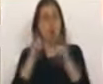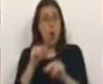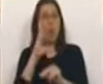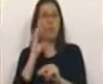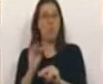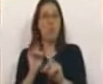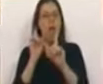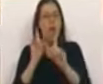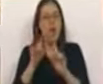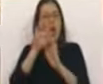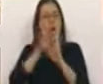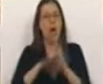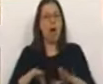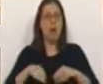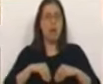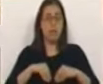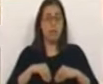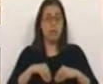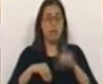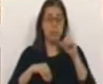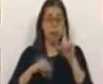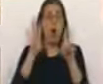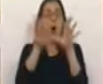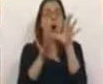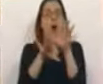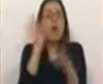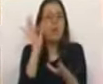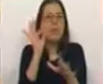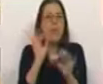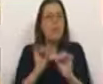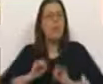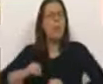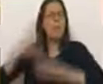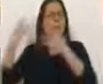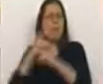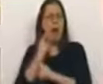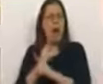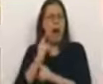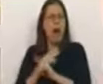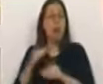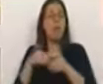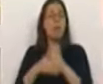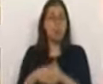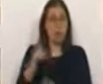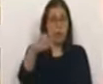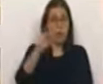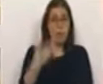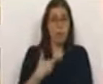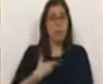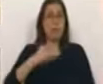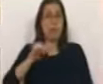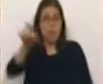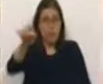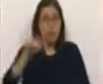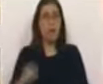banco é uma condição aceita, ou melhor, é uma opção desde o início do processo por parte do PSD e